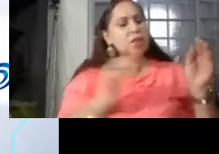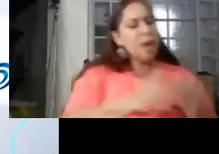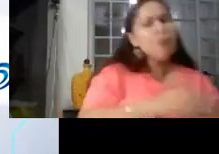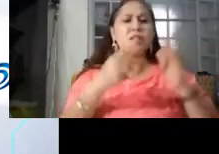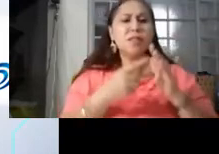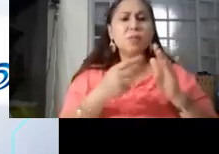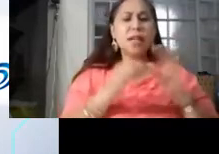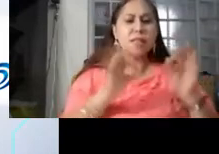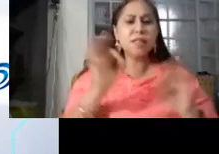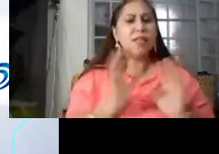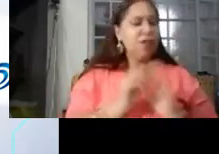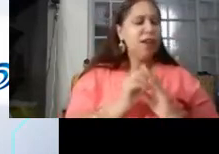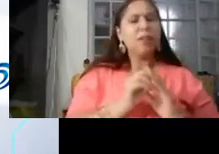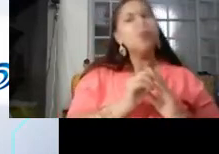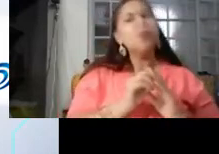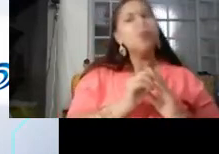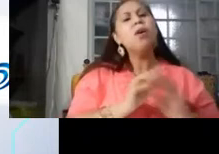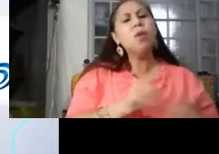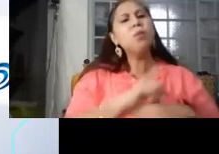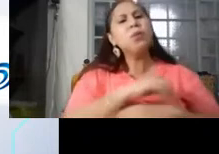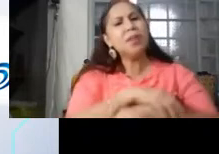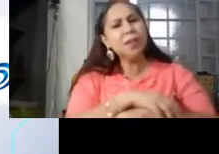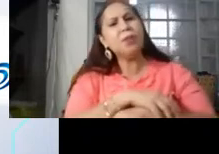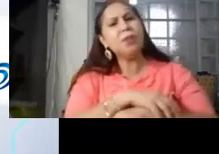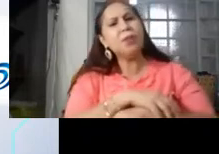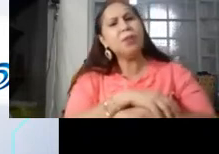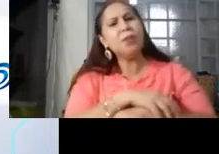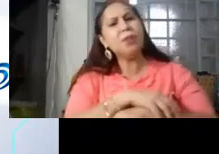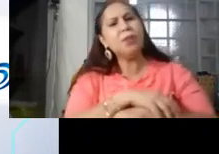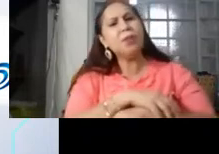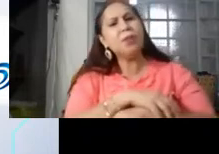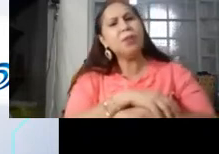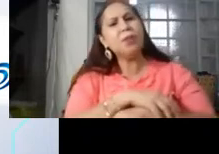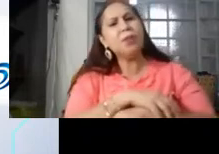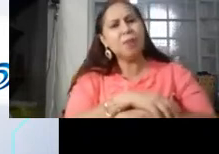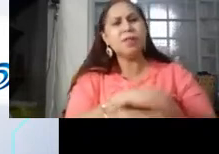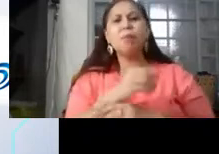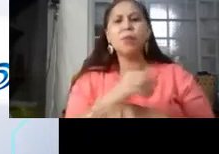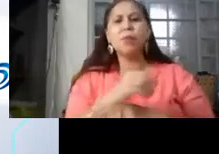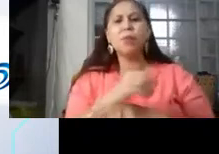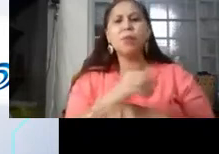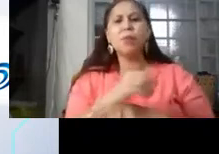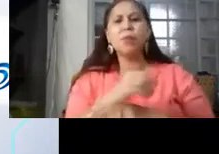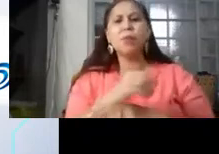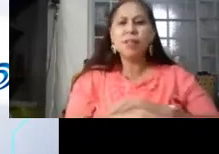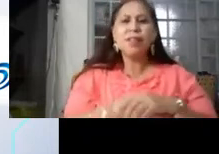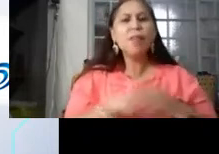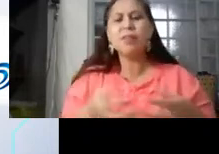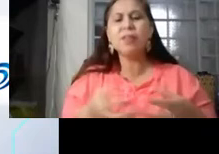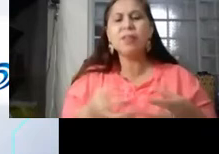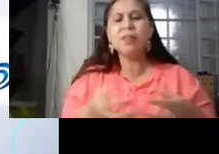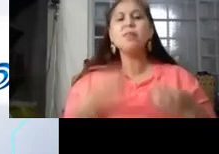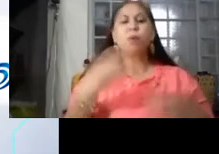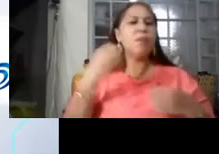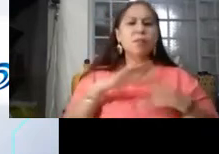dessas mudanças de significado, como bonito, hein? Mas você é bonzinho, não é tão bonzinho, então esse bom